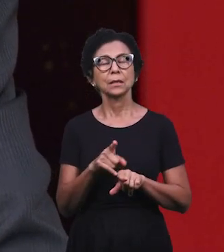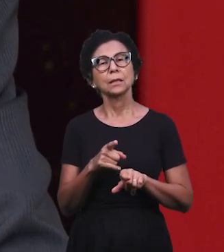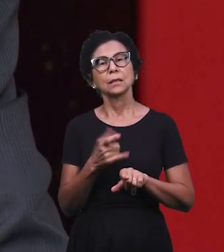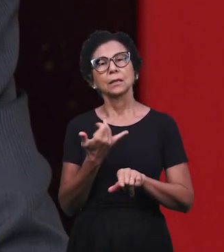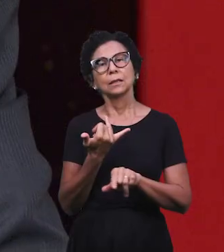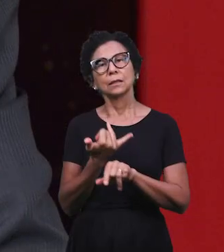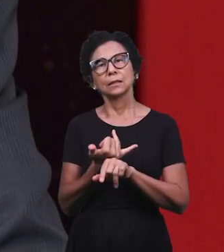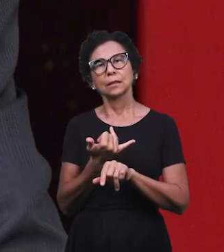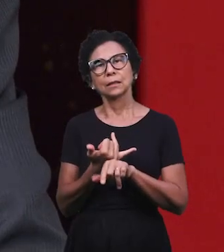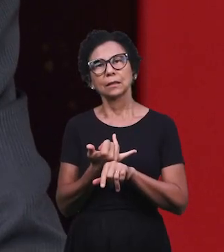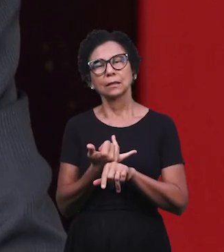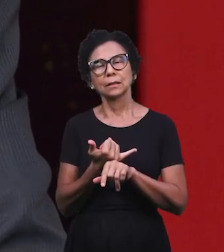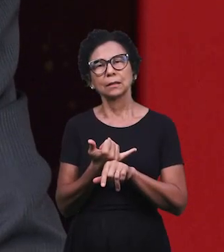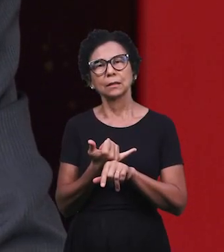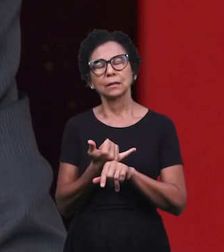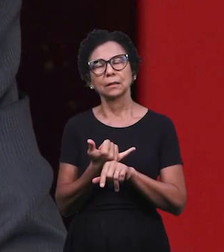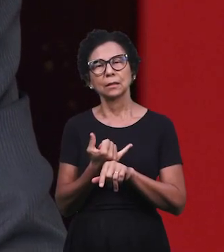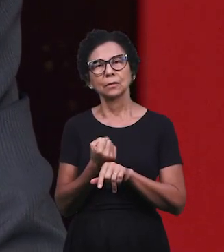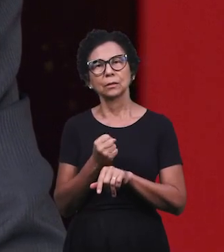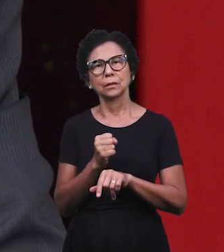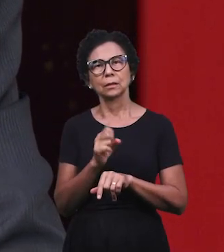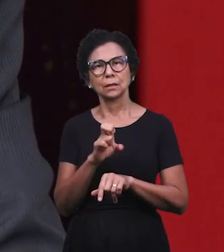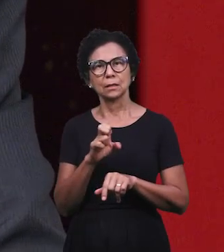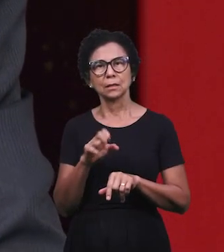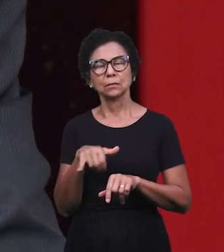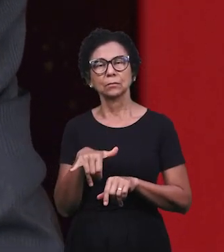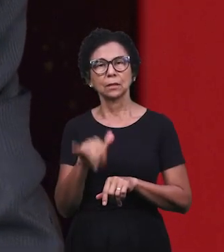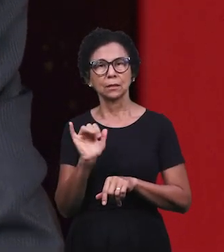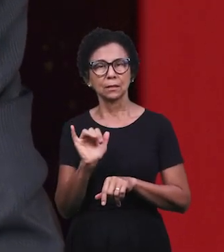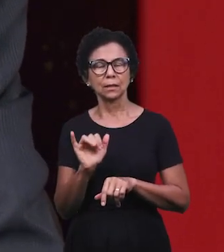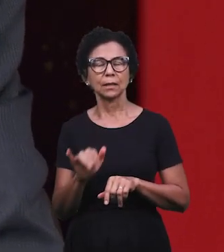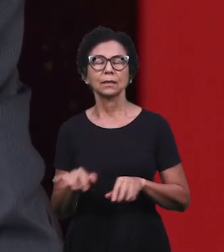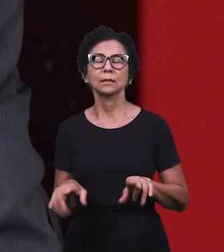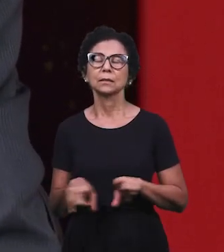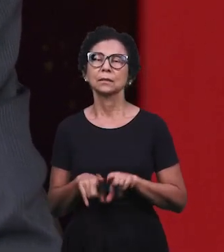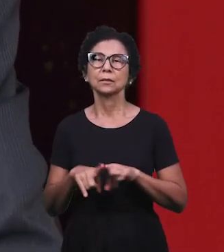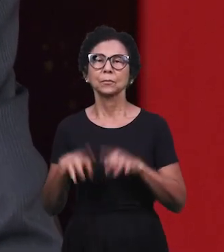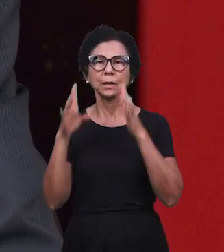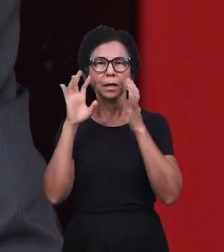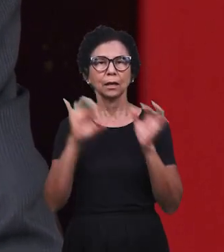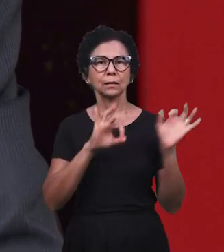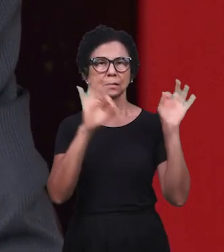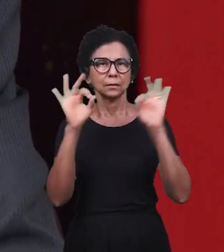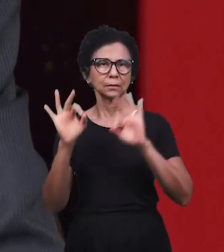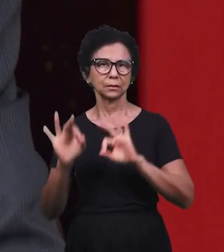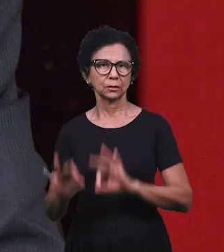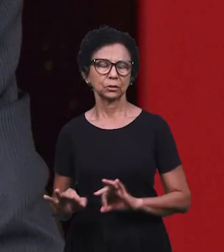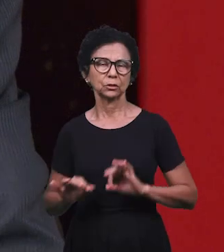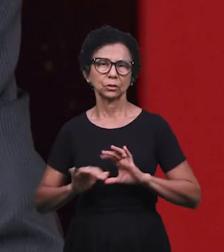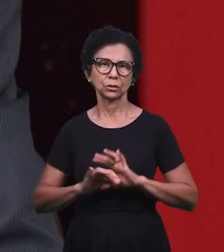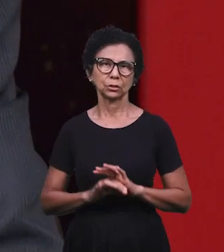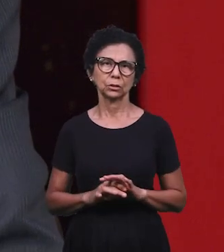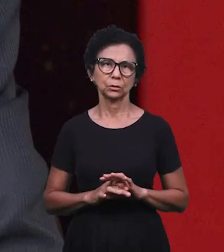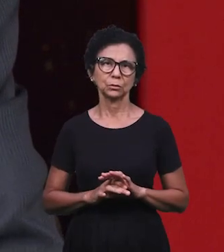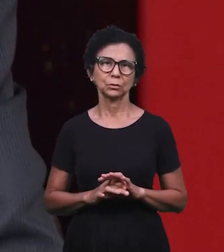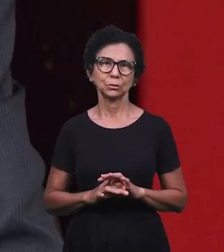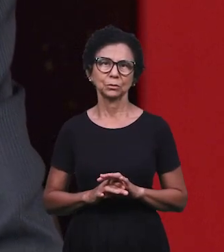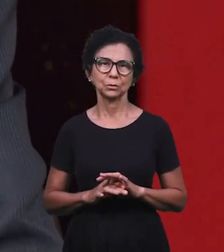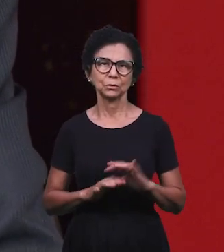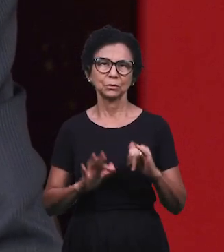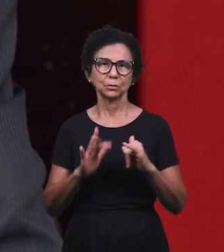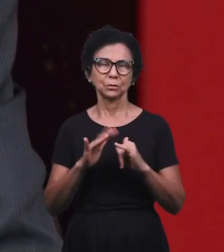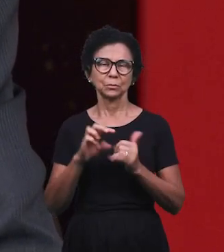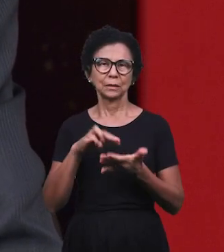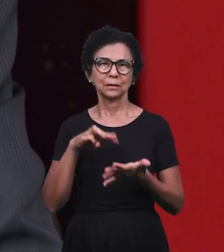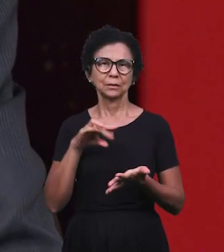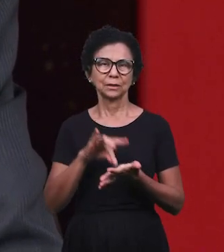canal 85, via Sky Livre. Aqueles que estão nos assistindo pelo canal oficial da Igreja Cristã Maranata no YouTube, a todos a paz do